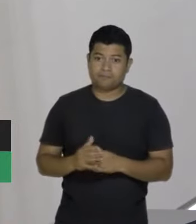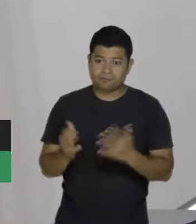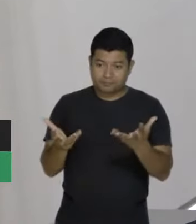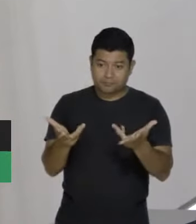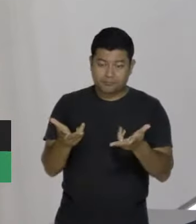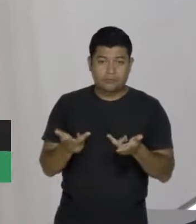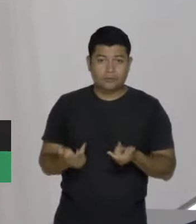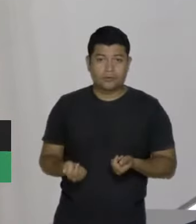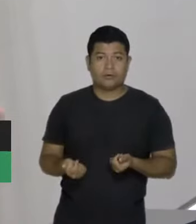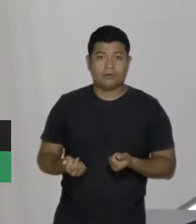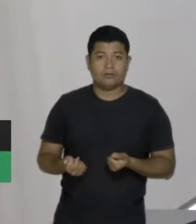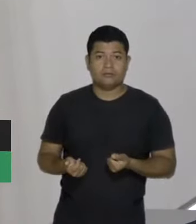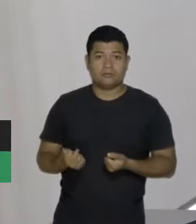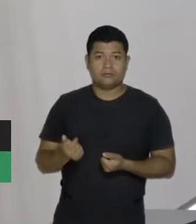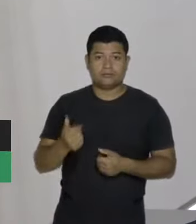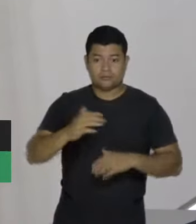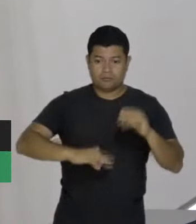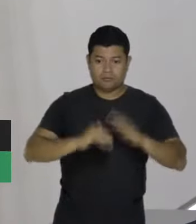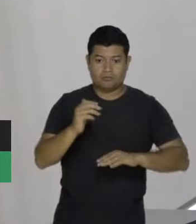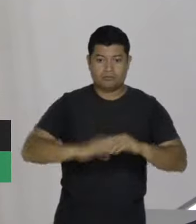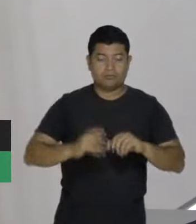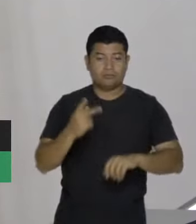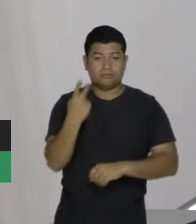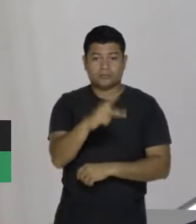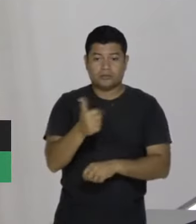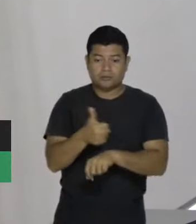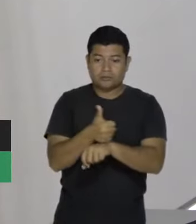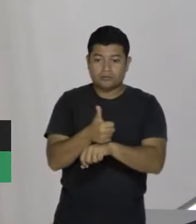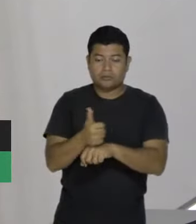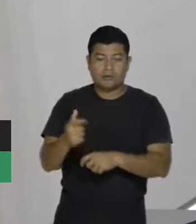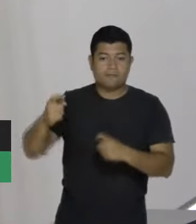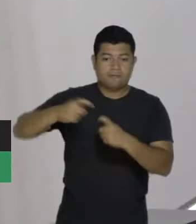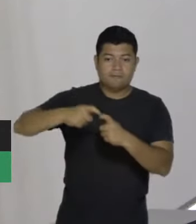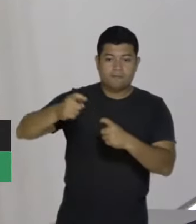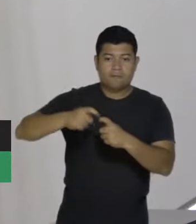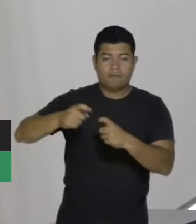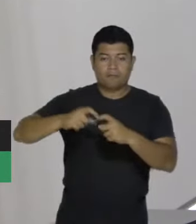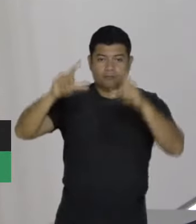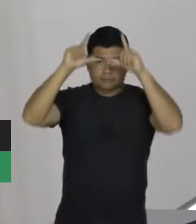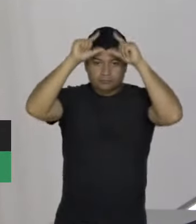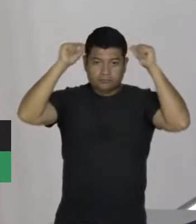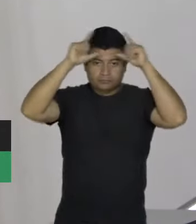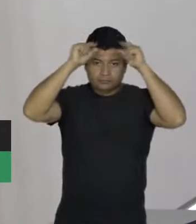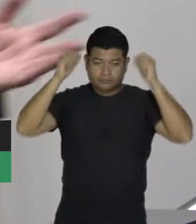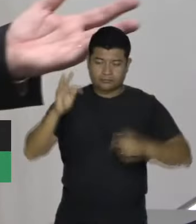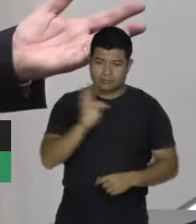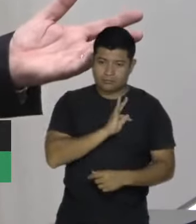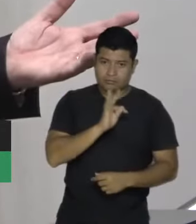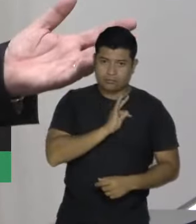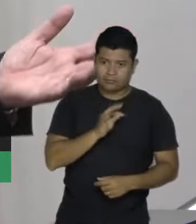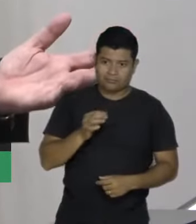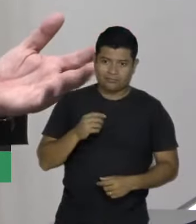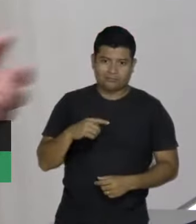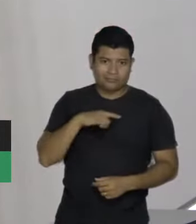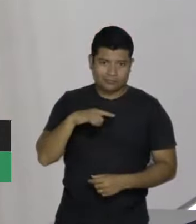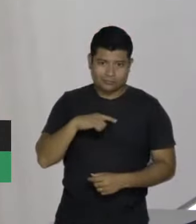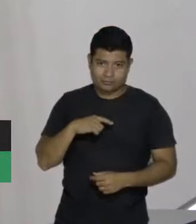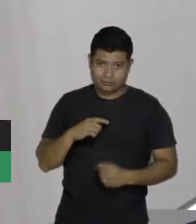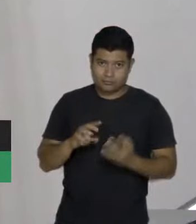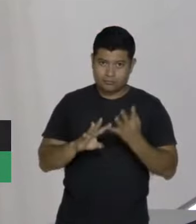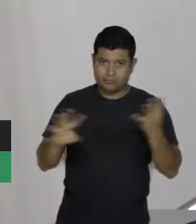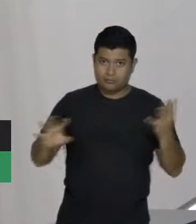qualidade dos seus profissionais, médicos, enfermeiros, técnicos, que nós tenhamos aí